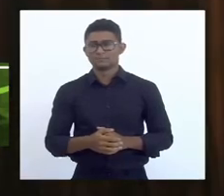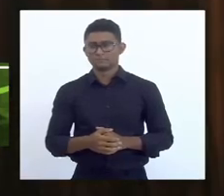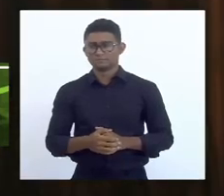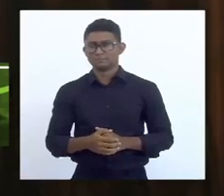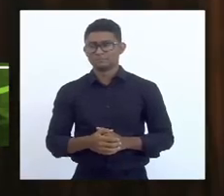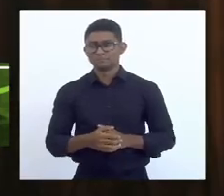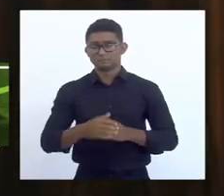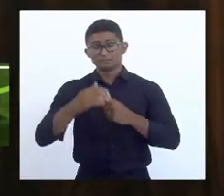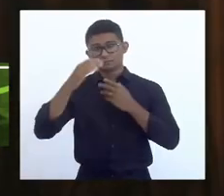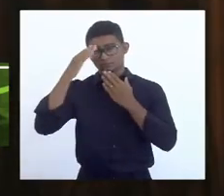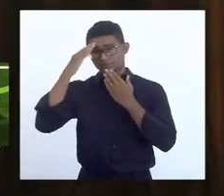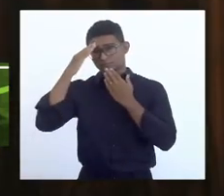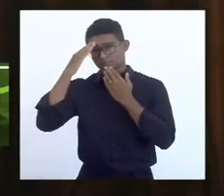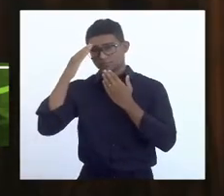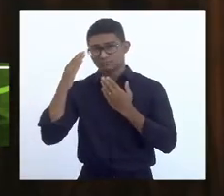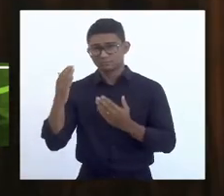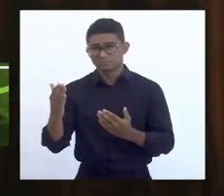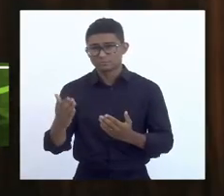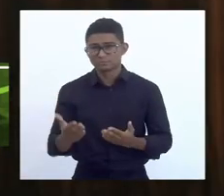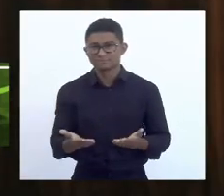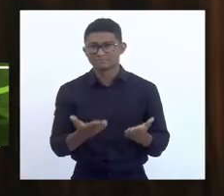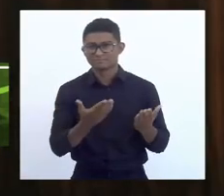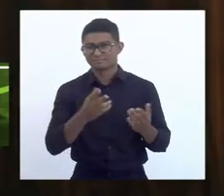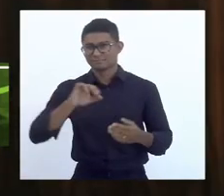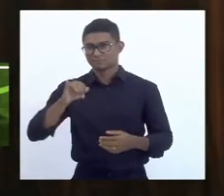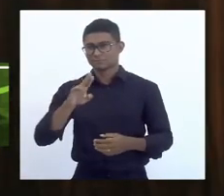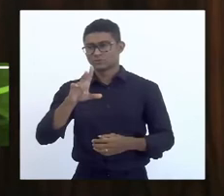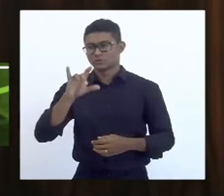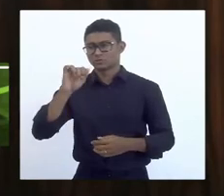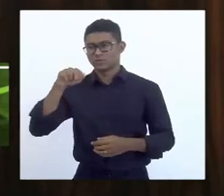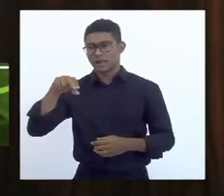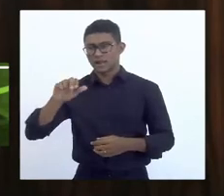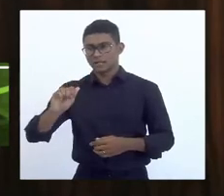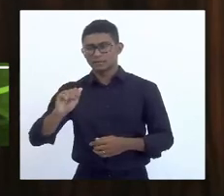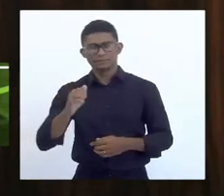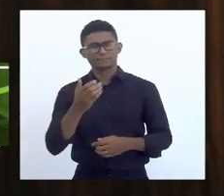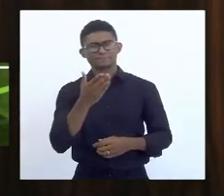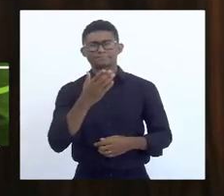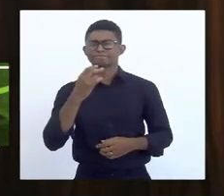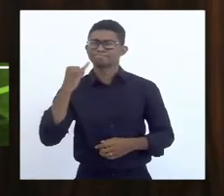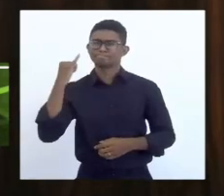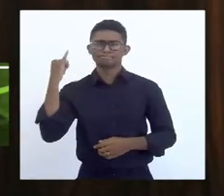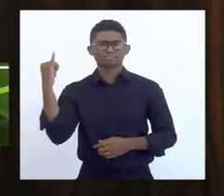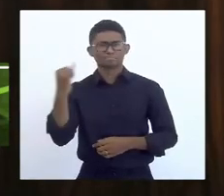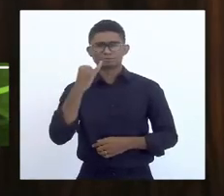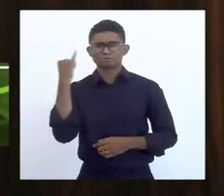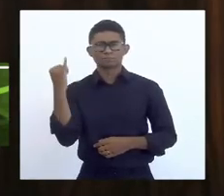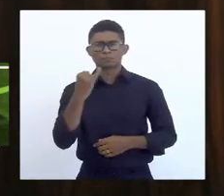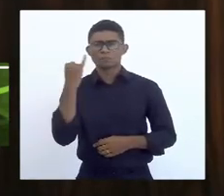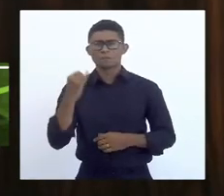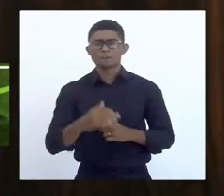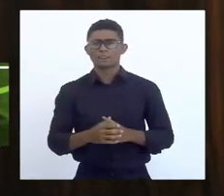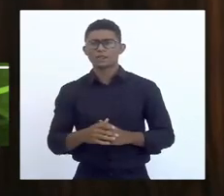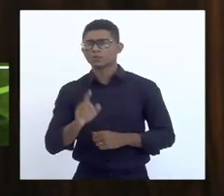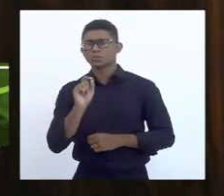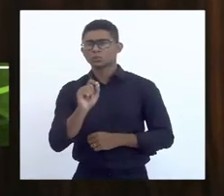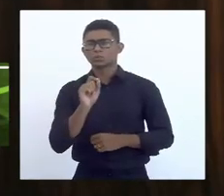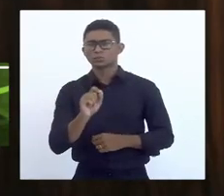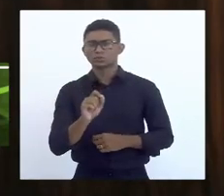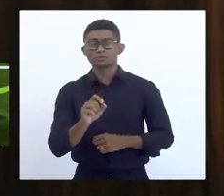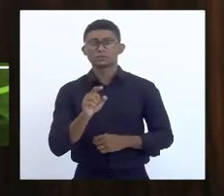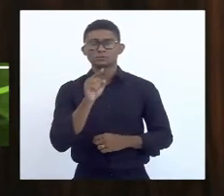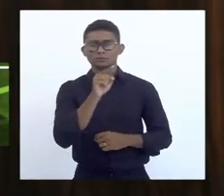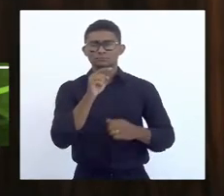Muito obrigada, querida Juliana. Super importante quando você traz o retrato da